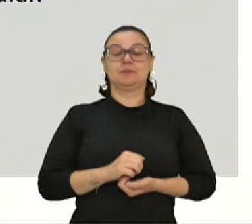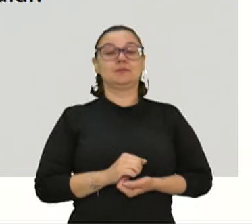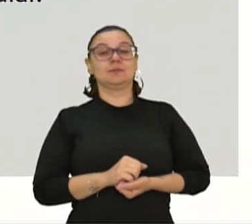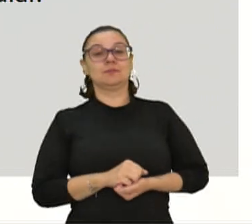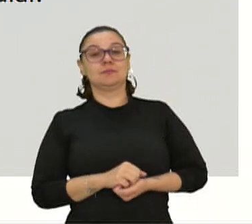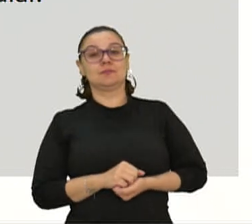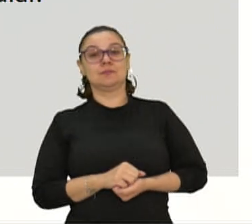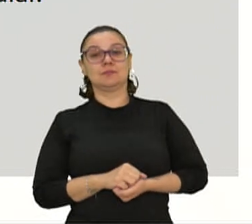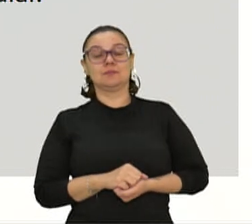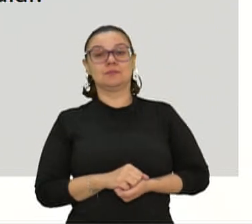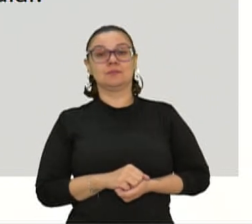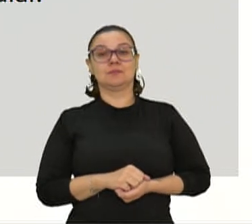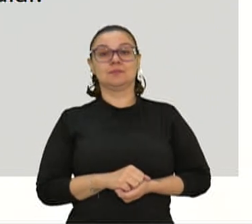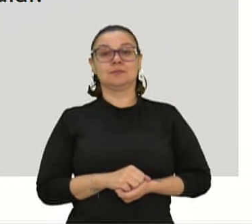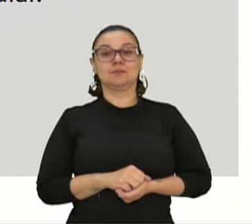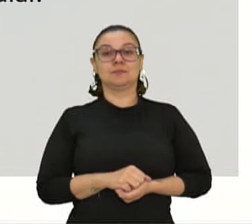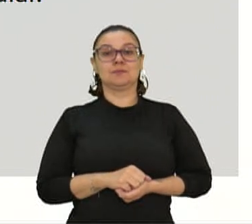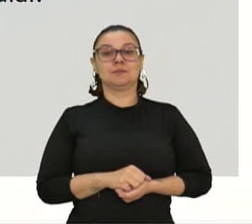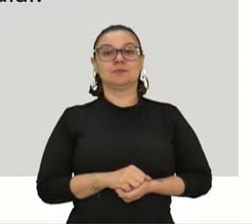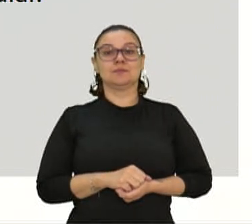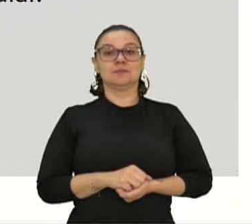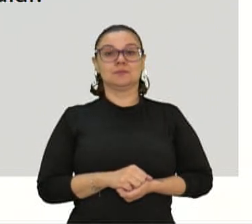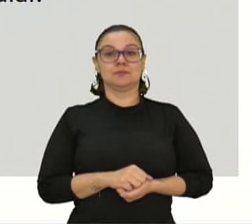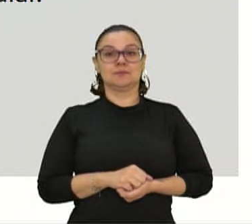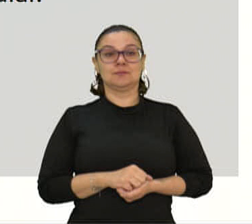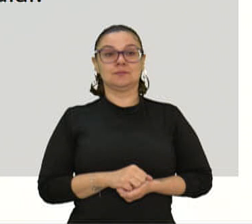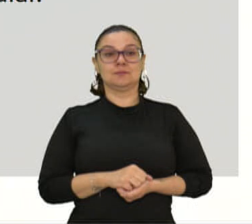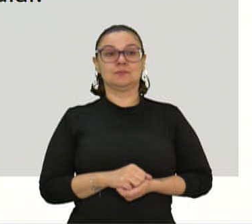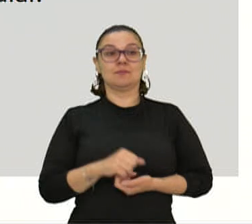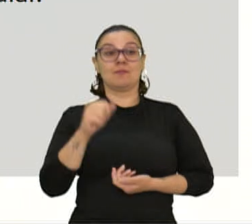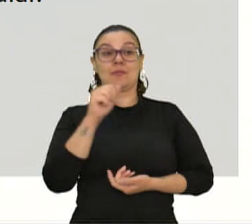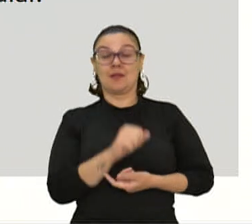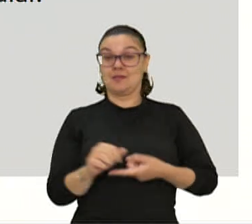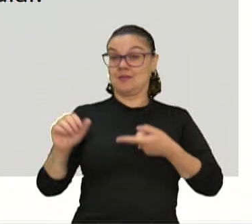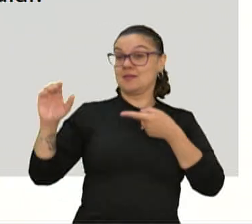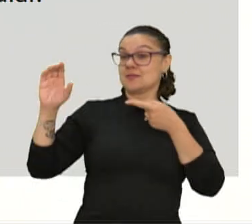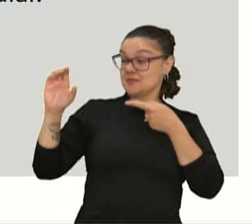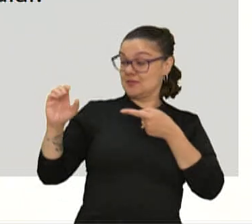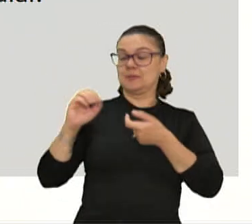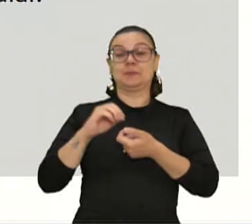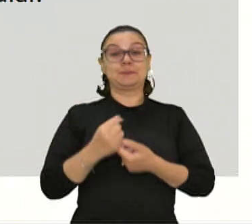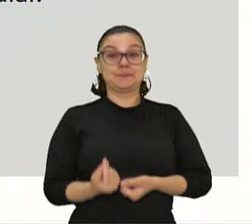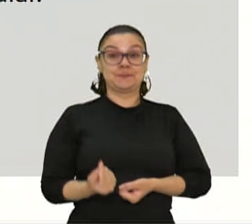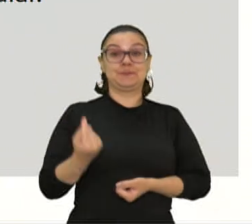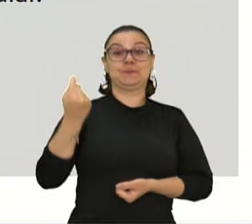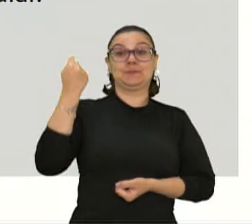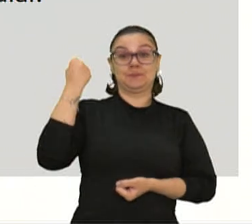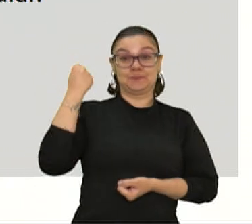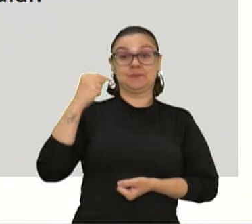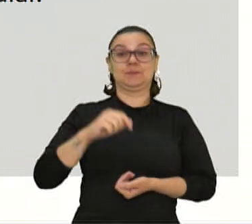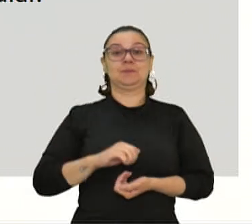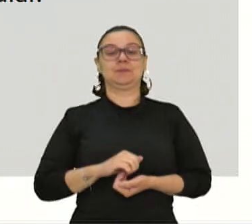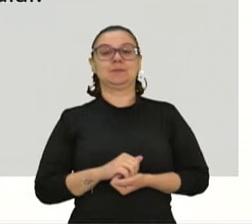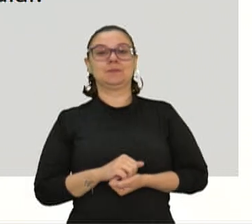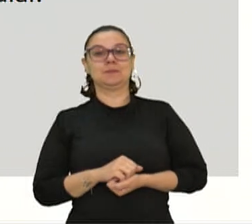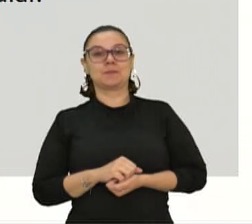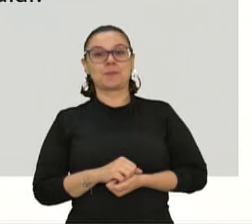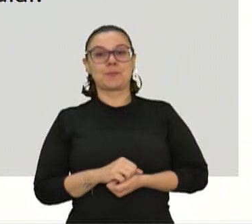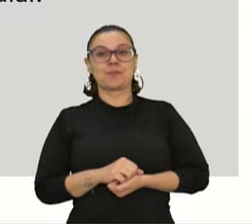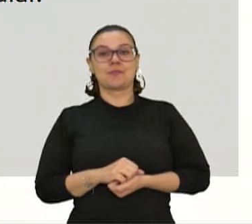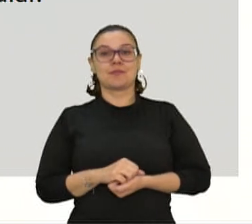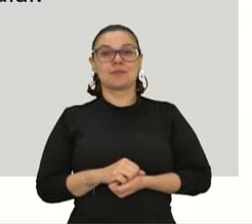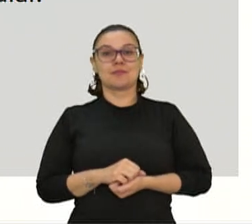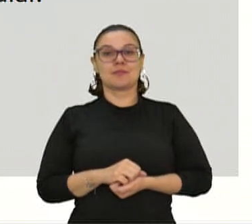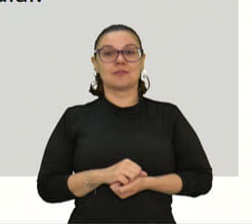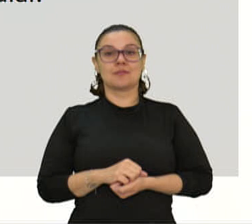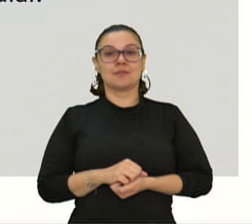Eucariontes heterotróficos que foram capturados por outra célula. Letra C. Procariontes autotróficos que